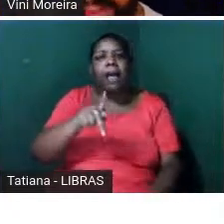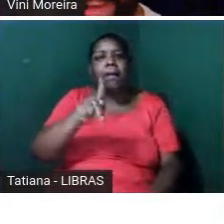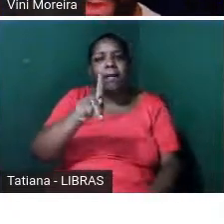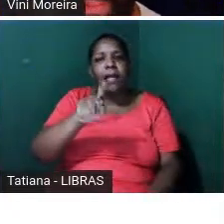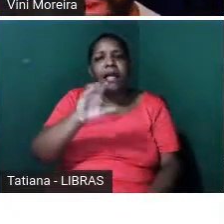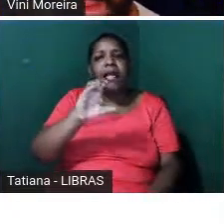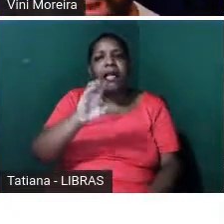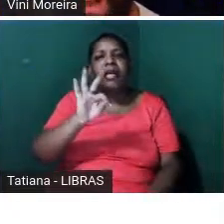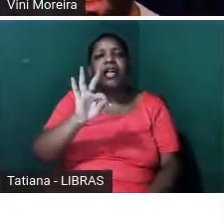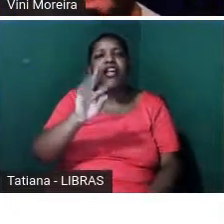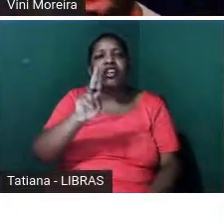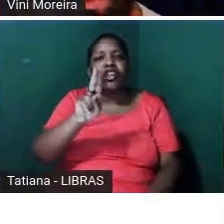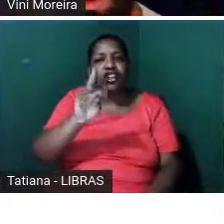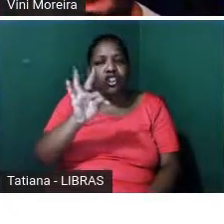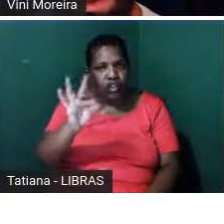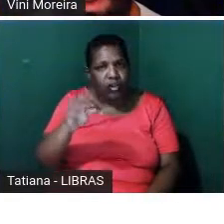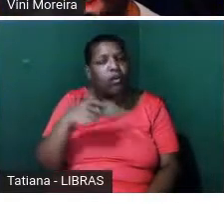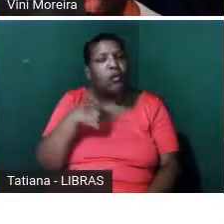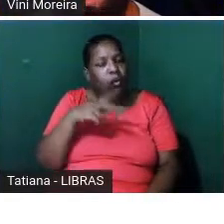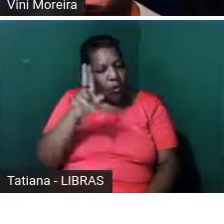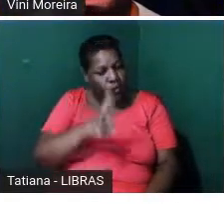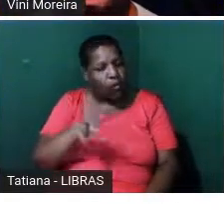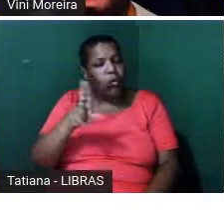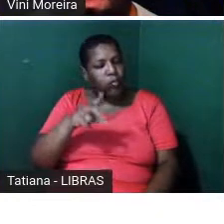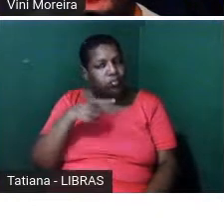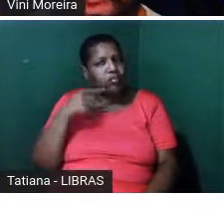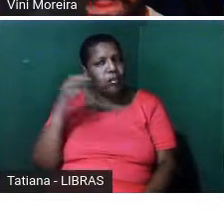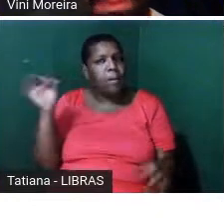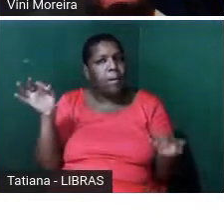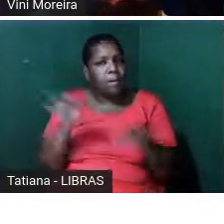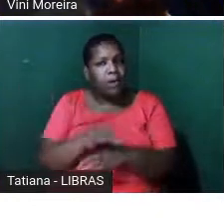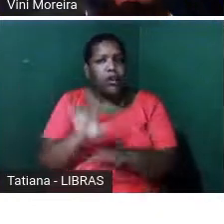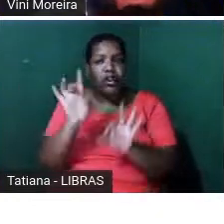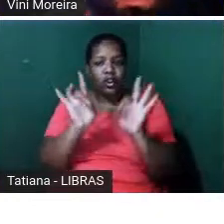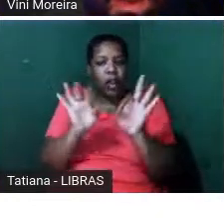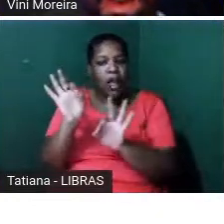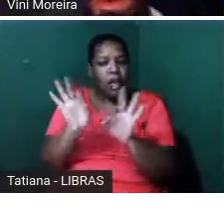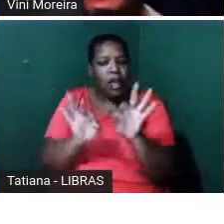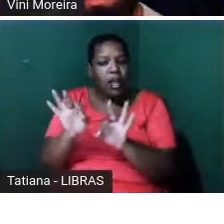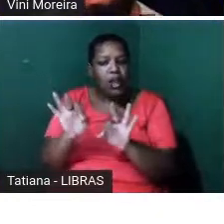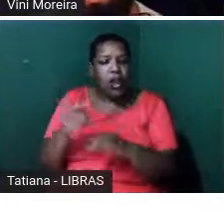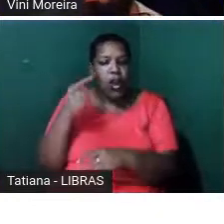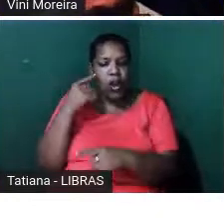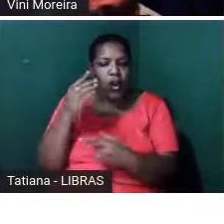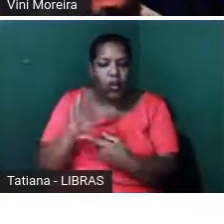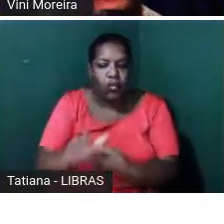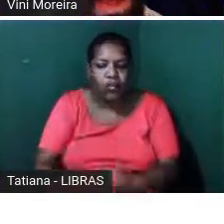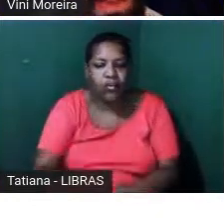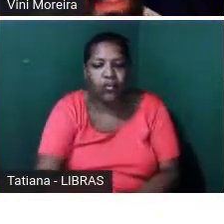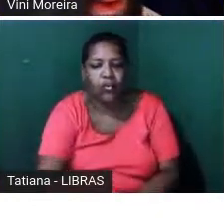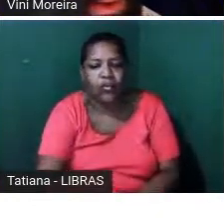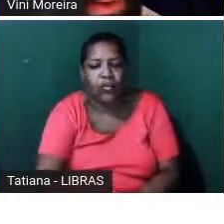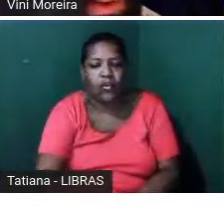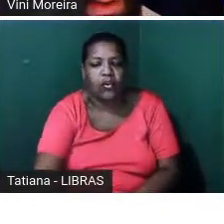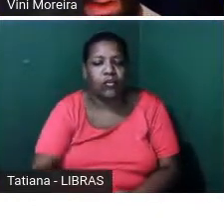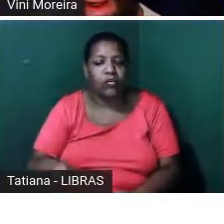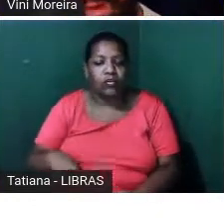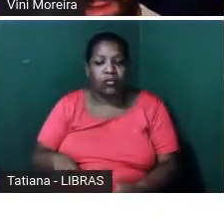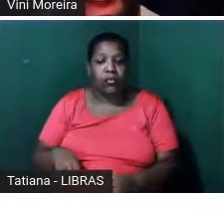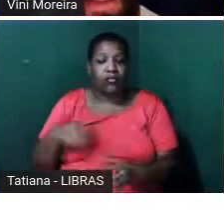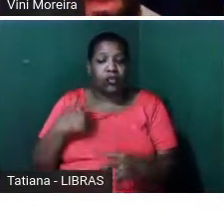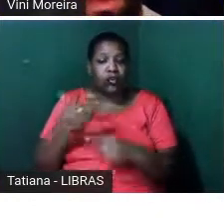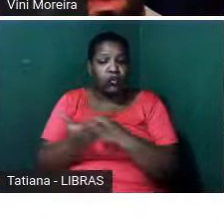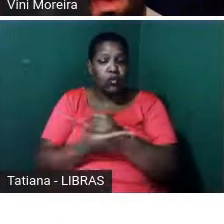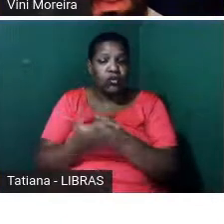fornece esse tipo de animação pronta e a gente só é dita por isso que eu trouxe ele também mas o vídeo basicamente